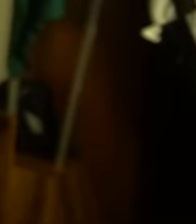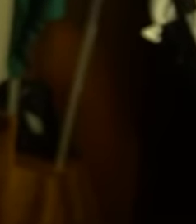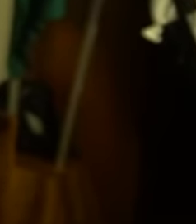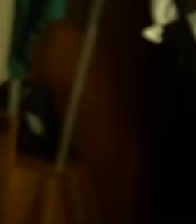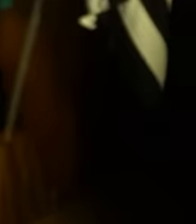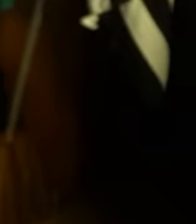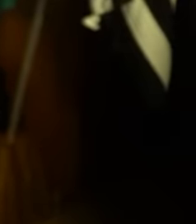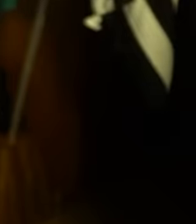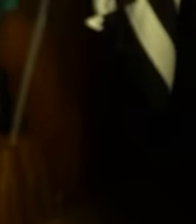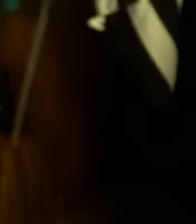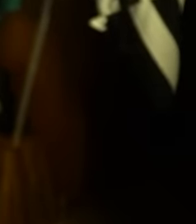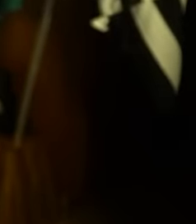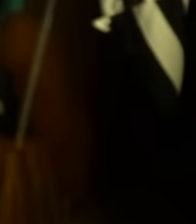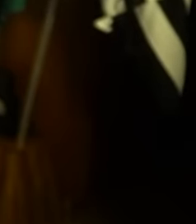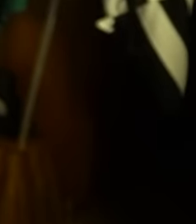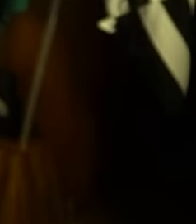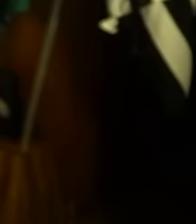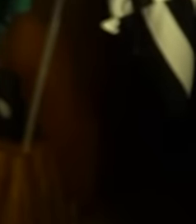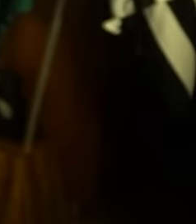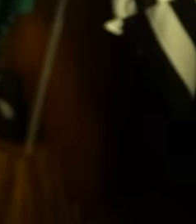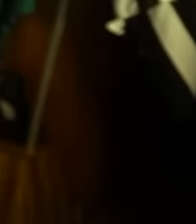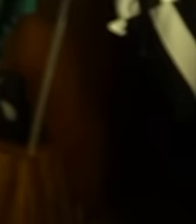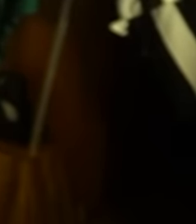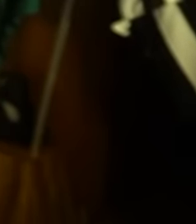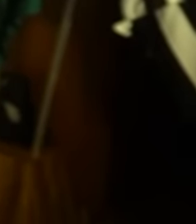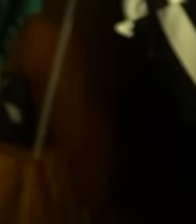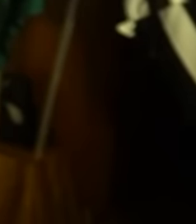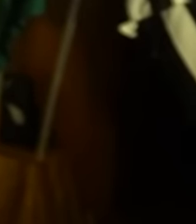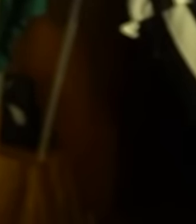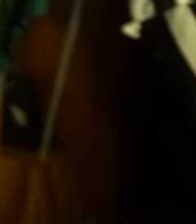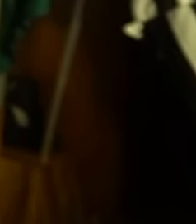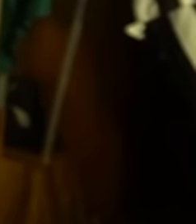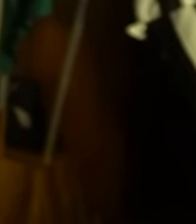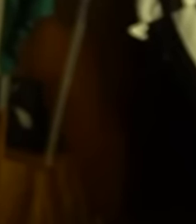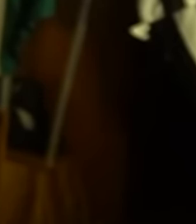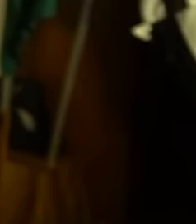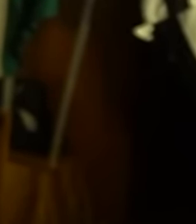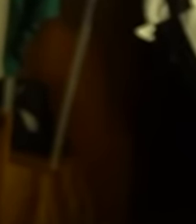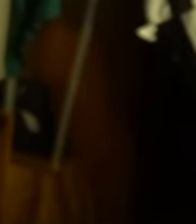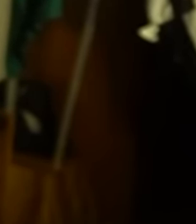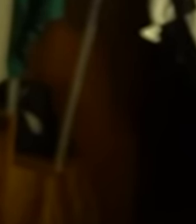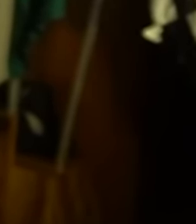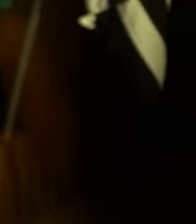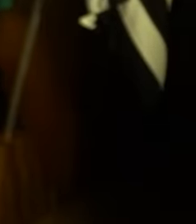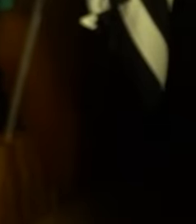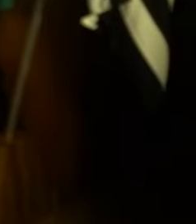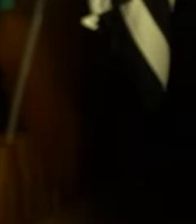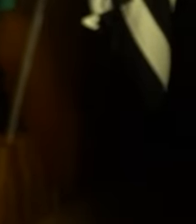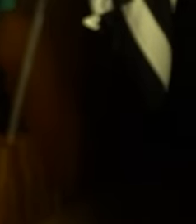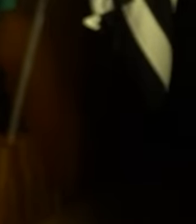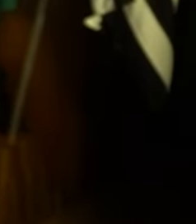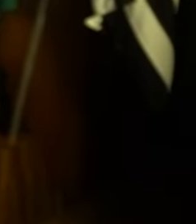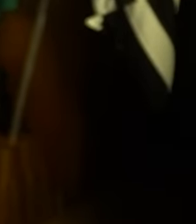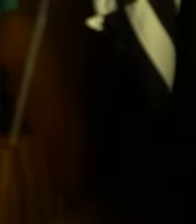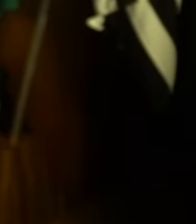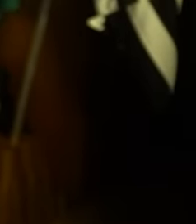questão muito simples. Um sujeito desse solto na rua ou vai matar alguma pessoa ou vai acabar sendo morto, né? É inevitável.